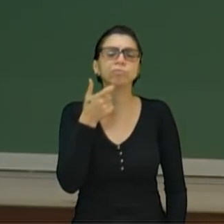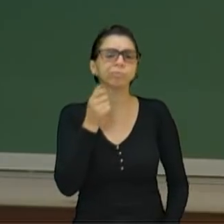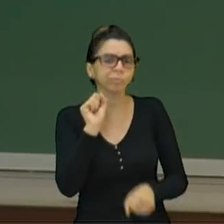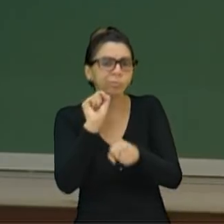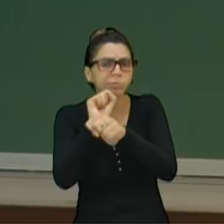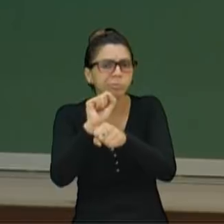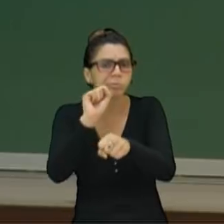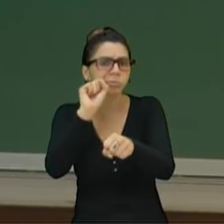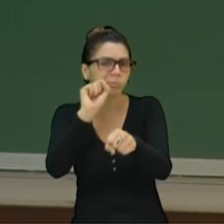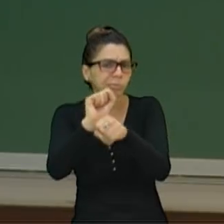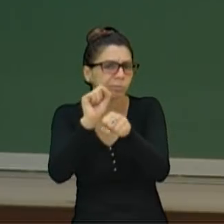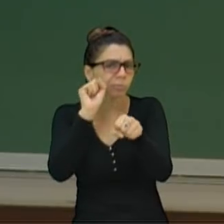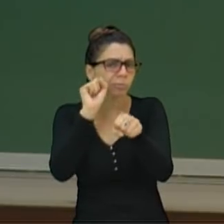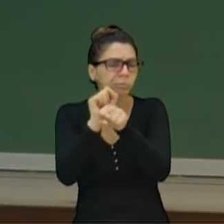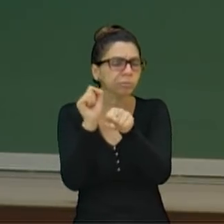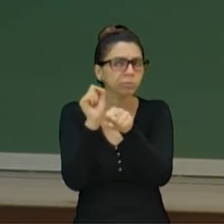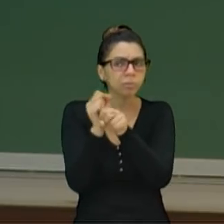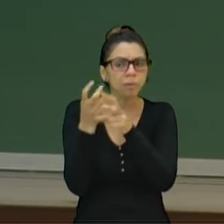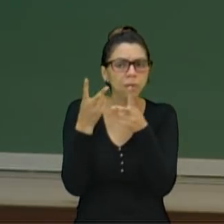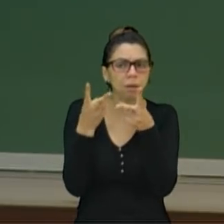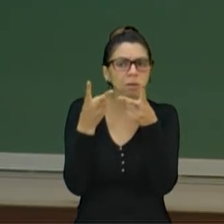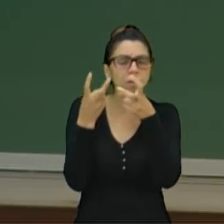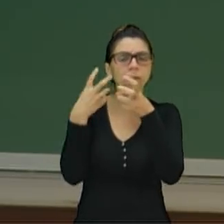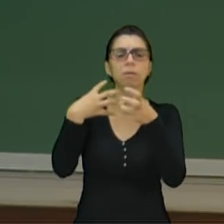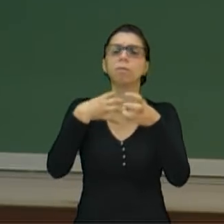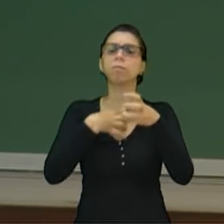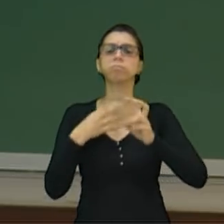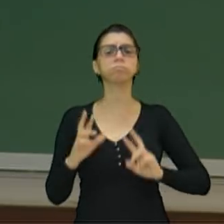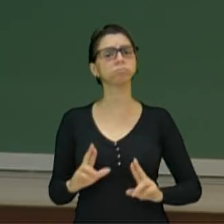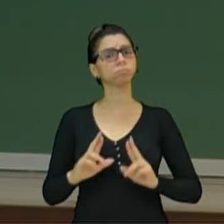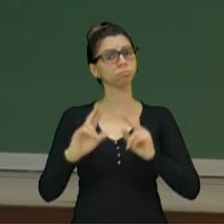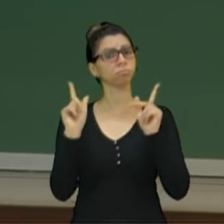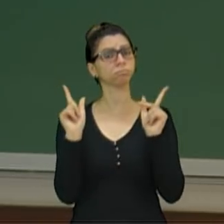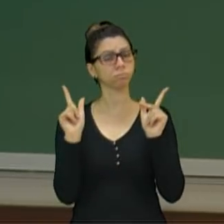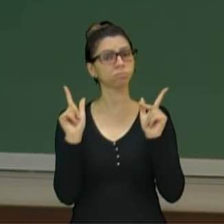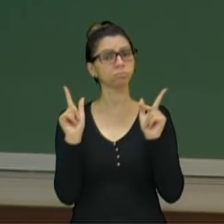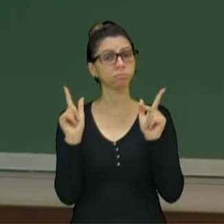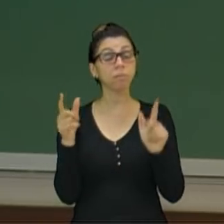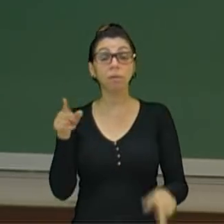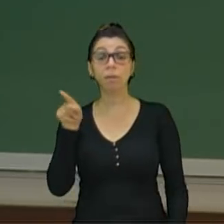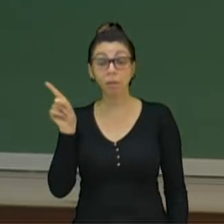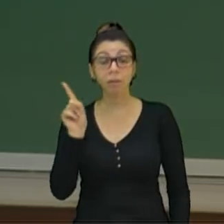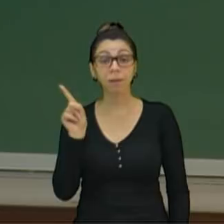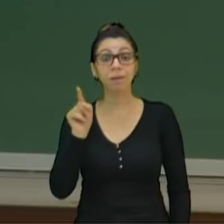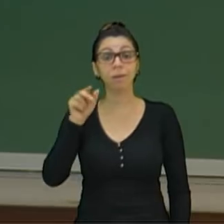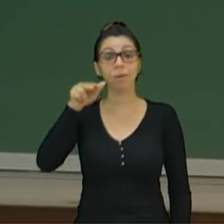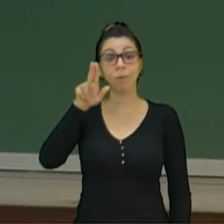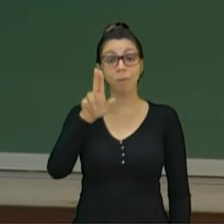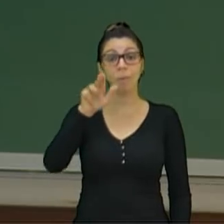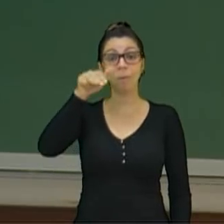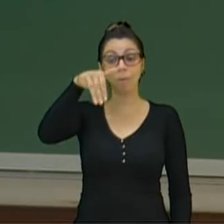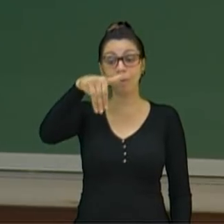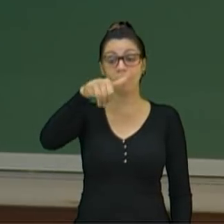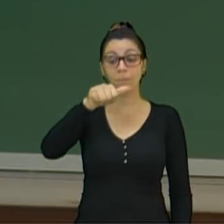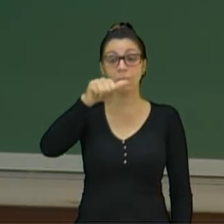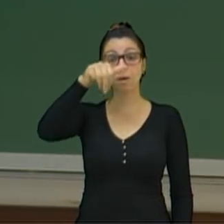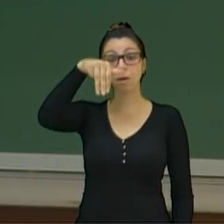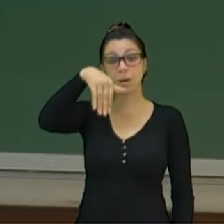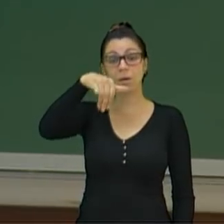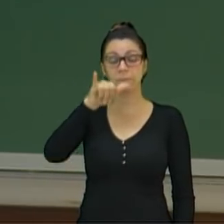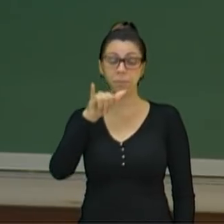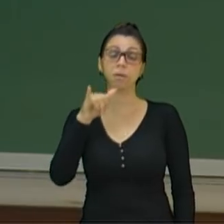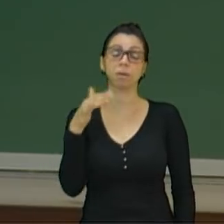boca e depois você vai perceber uma outra sensação. Esse é o umami. Claro que o homem ele